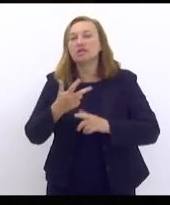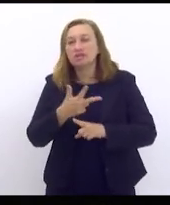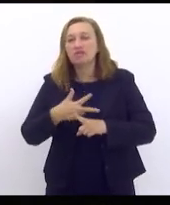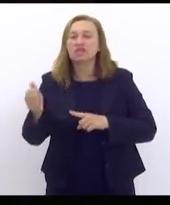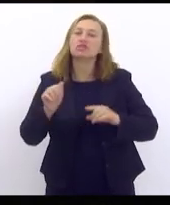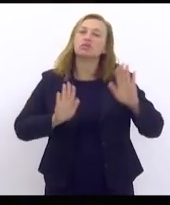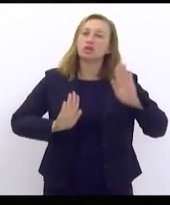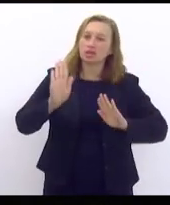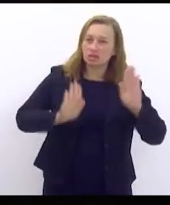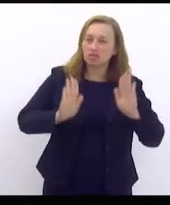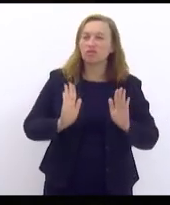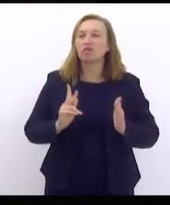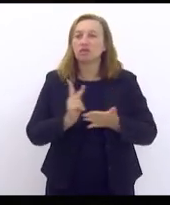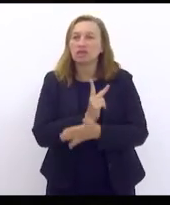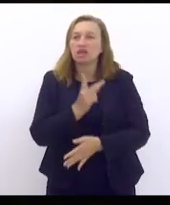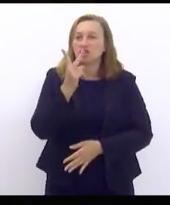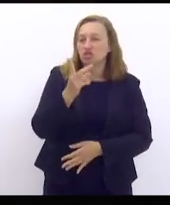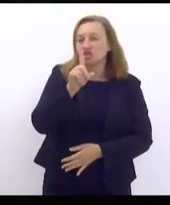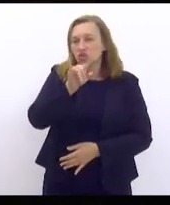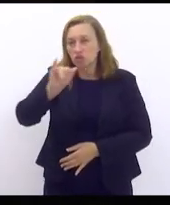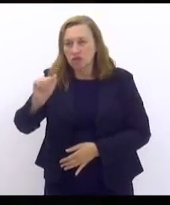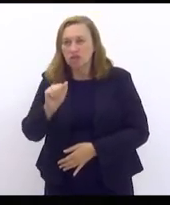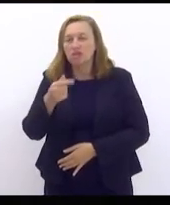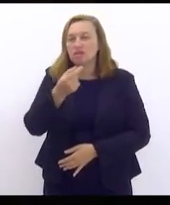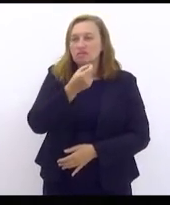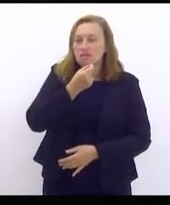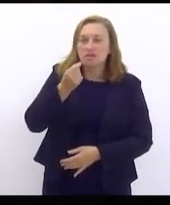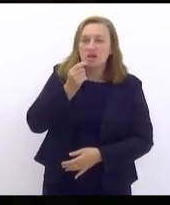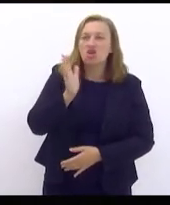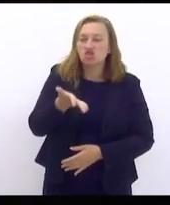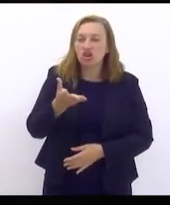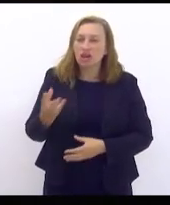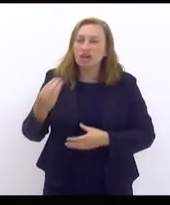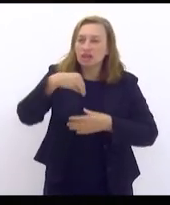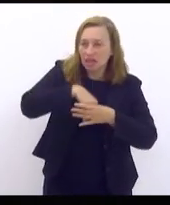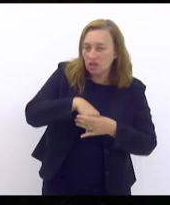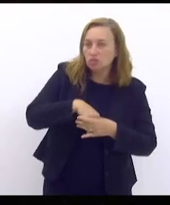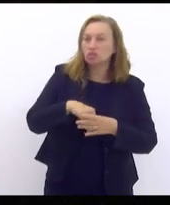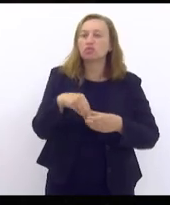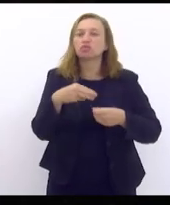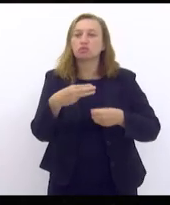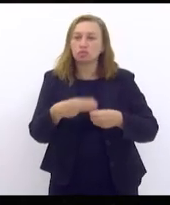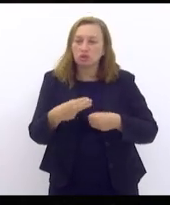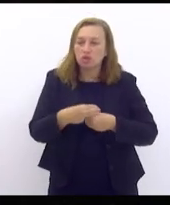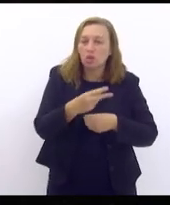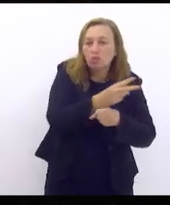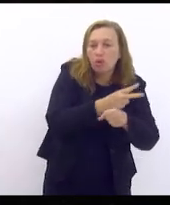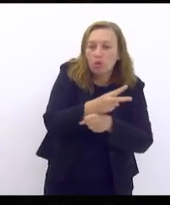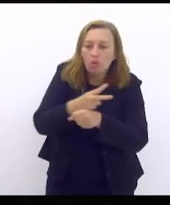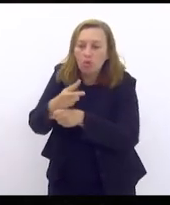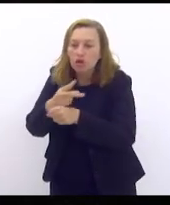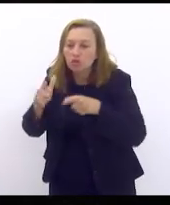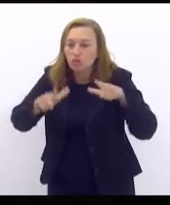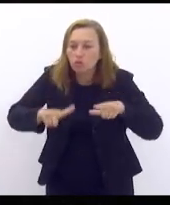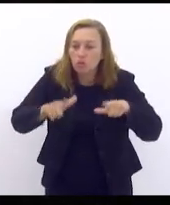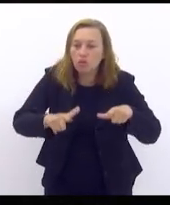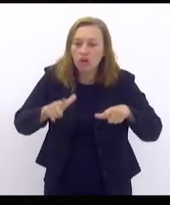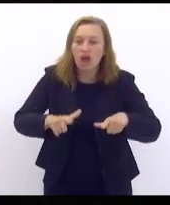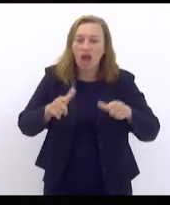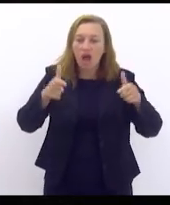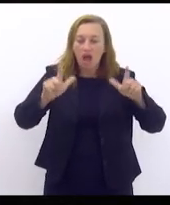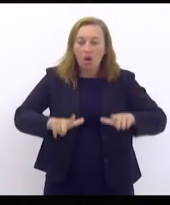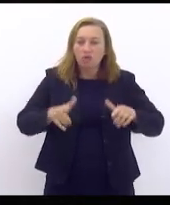da licitação que vai acontecer dia 2 de setembro e que ela já está no município de Itatiaia procurando terreno, onde será o cemitério dos